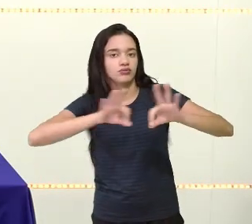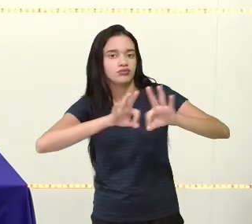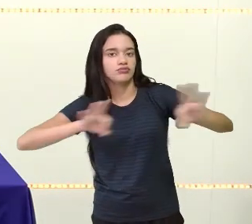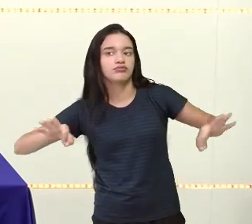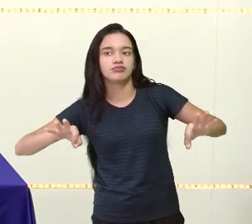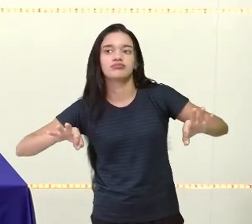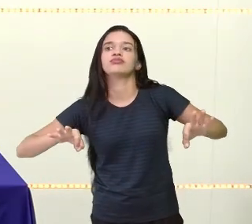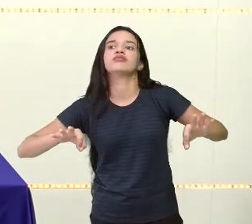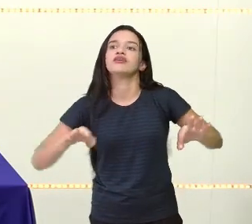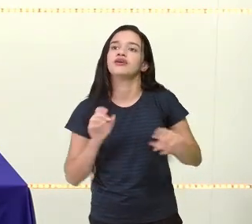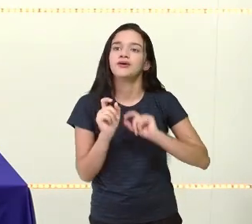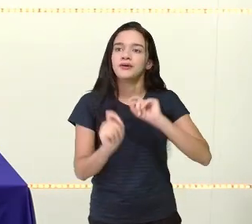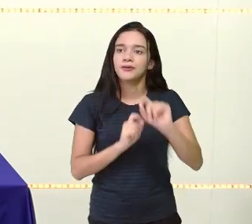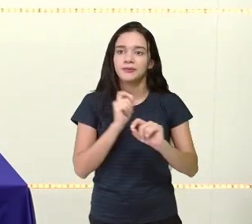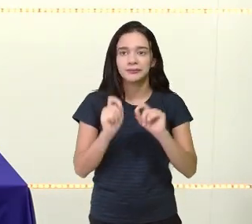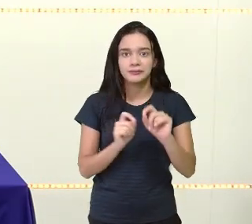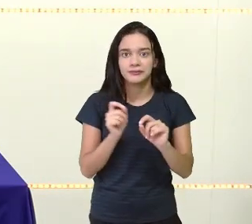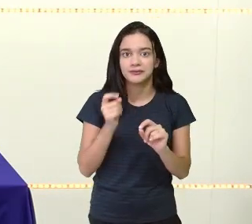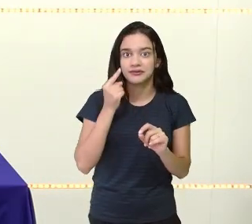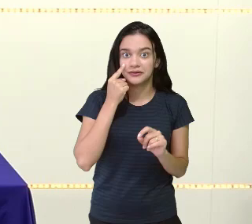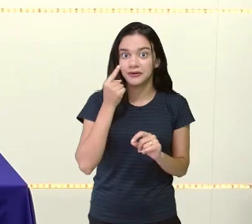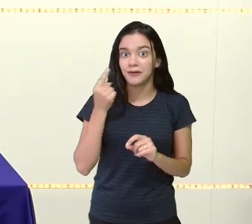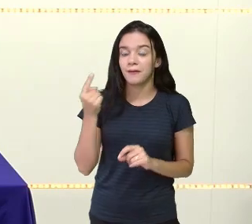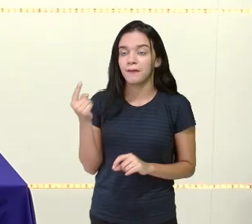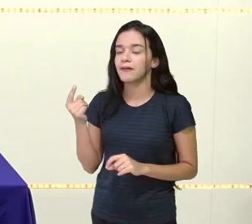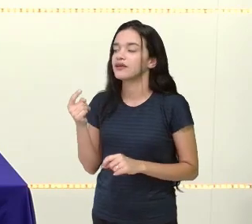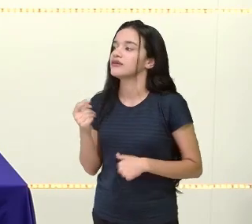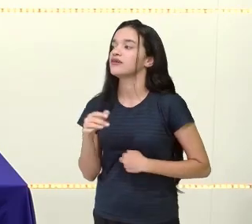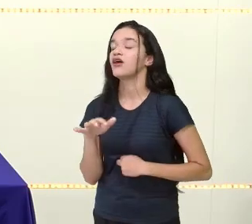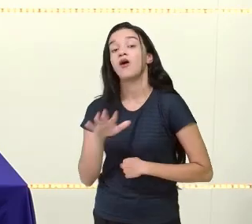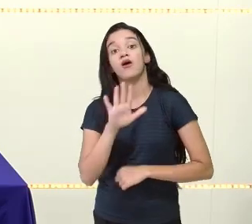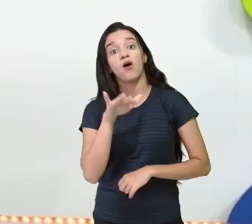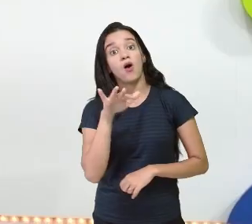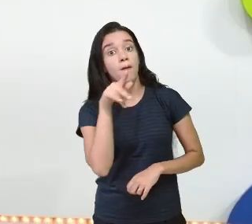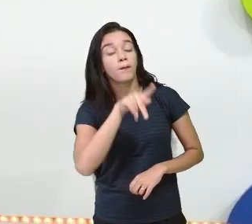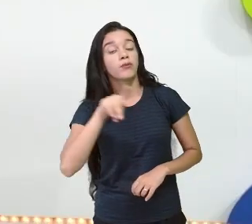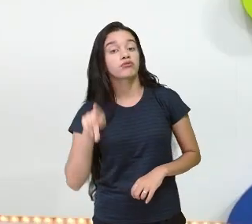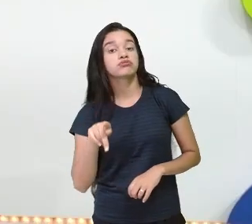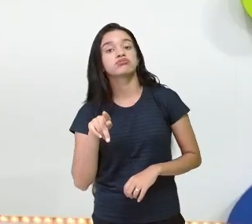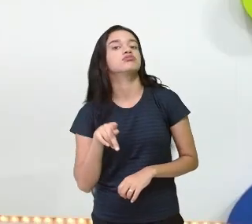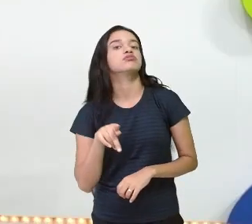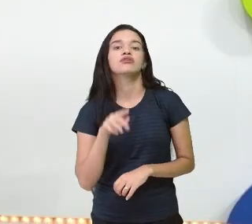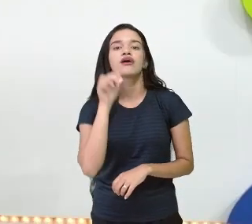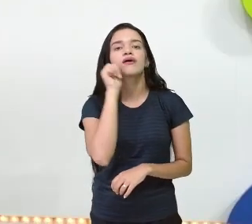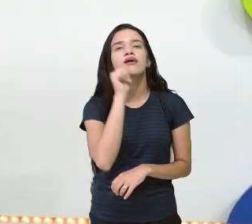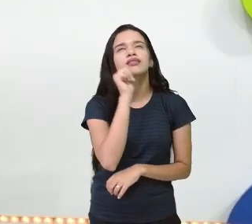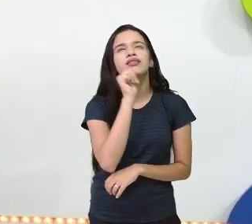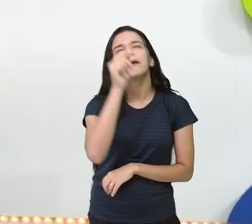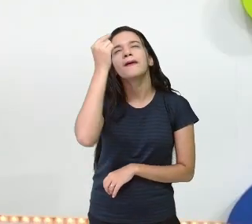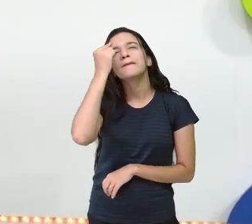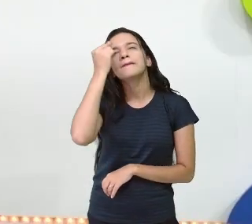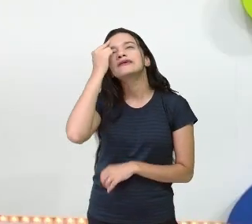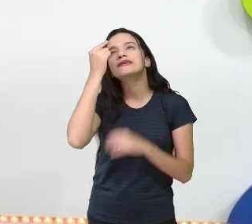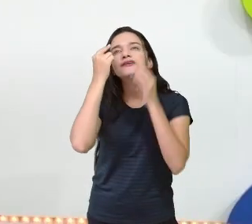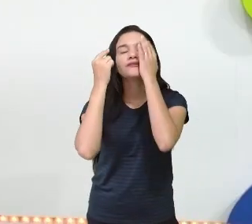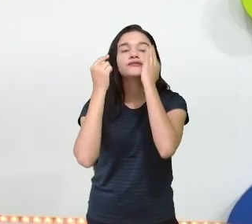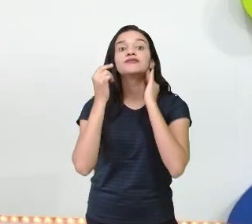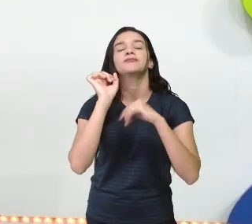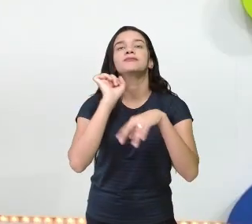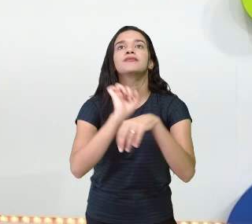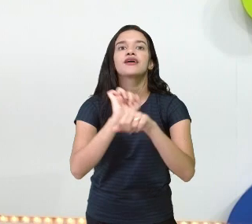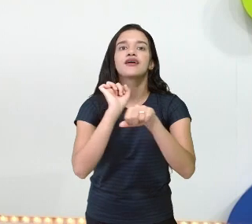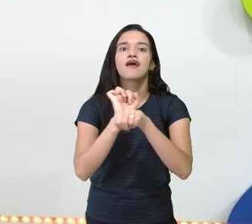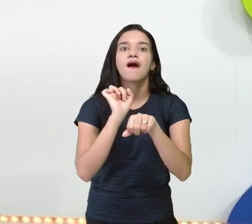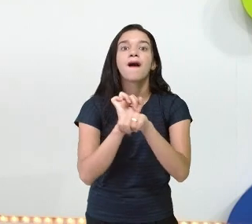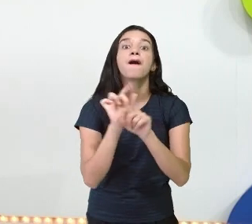mesa permanece o mesmo, tá certo? Professora Kátia. Sim. É, ela ainda estava pensando, né, tá pensando, se pera, mas